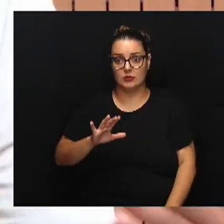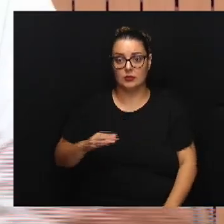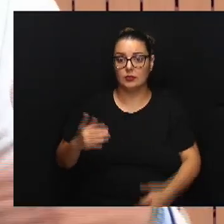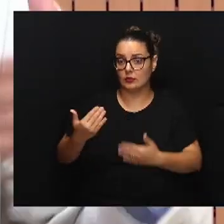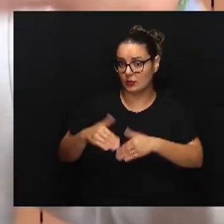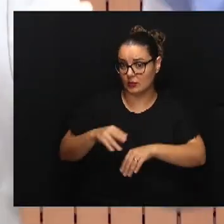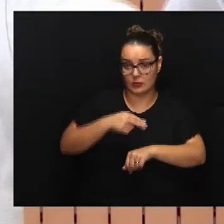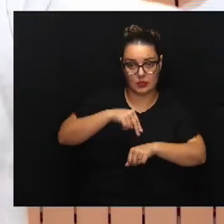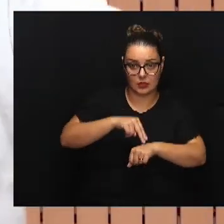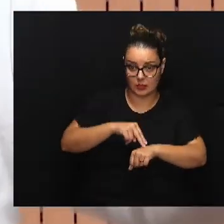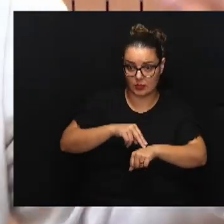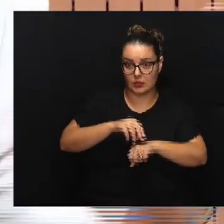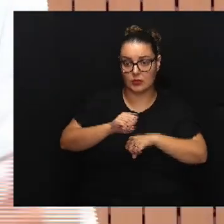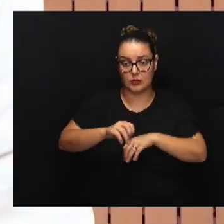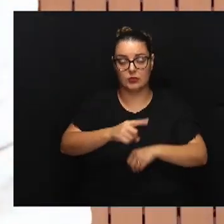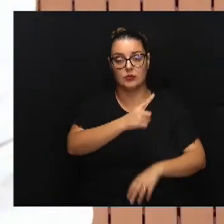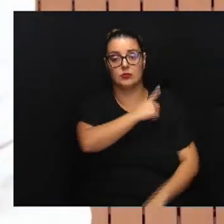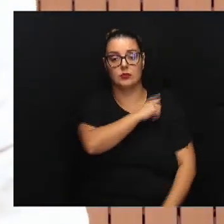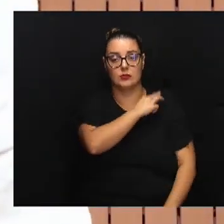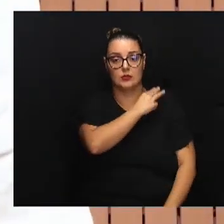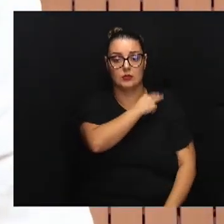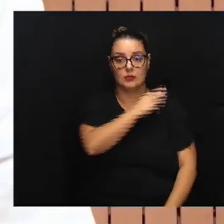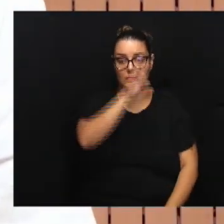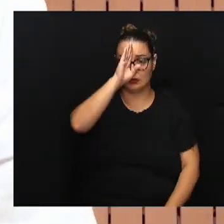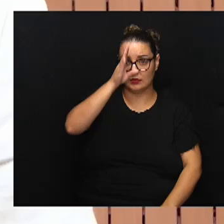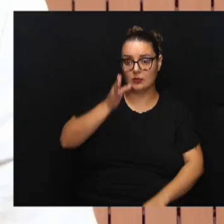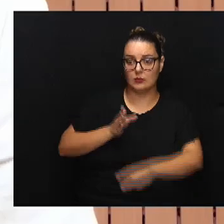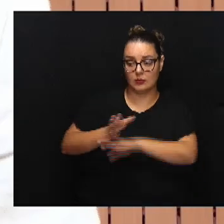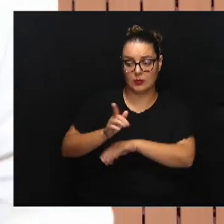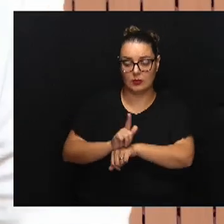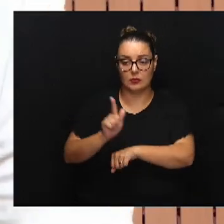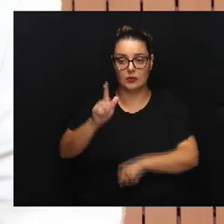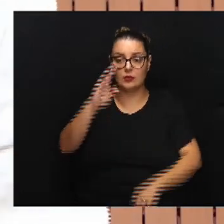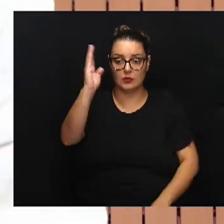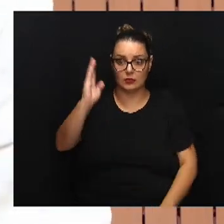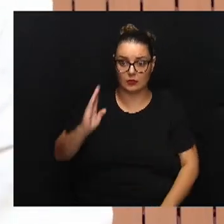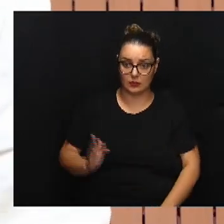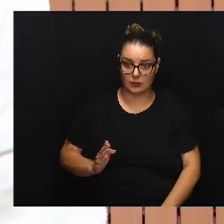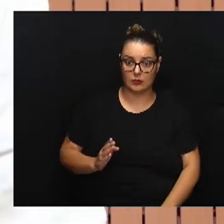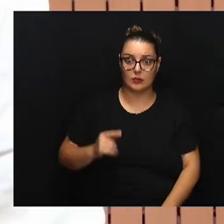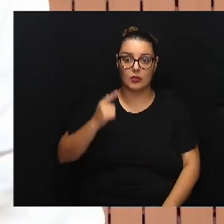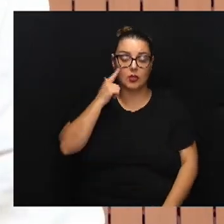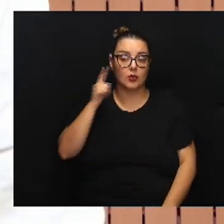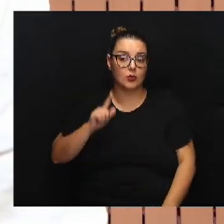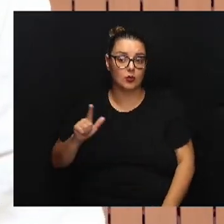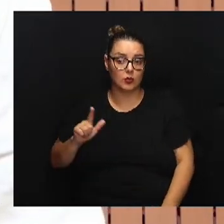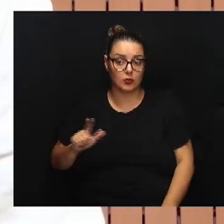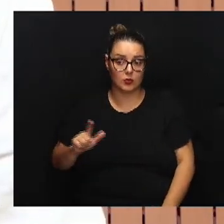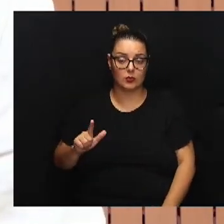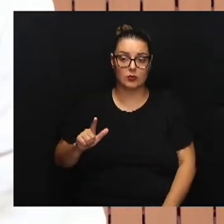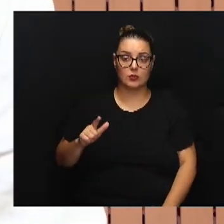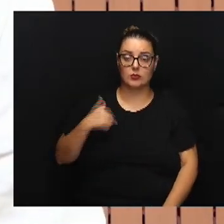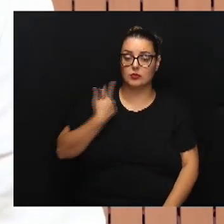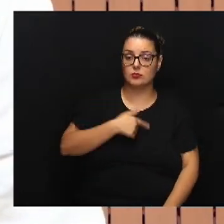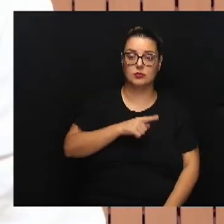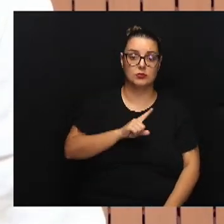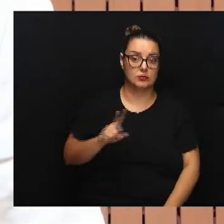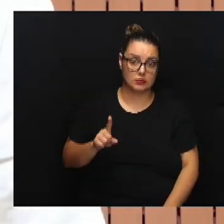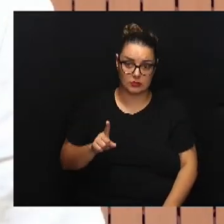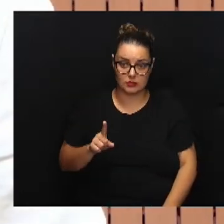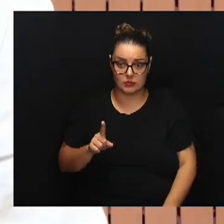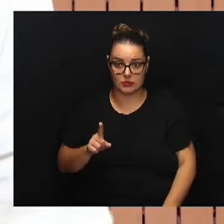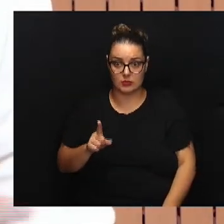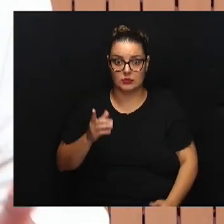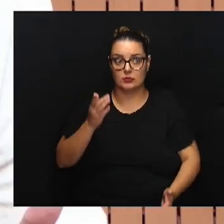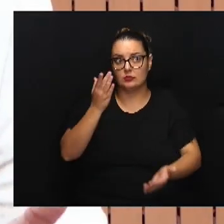Médio, né, que é a principal porta de acesso ao ensino superior no Brasil. Evidentemente, nós não estamos deixando de